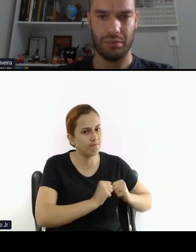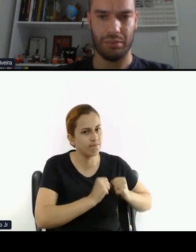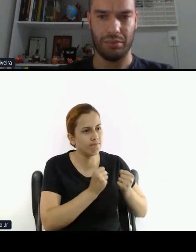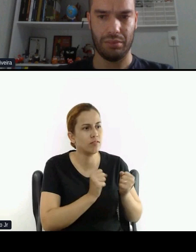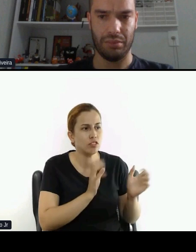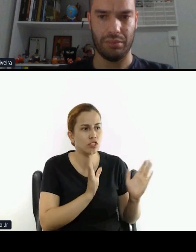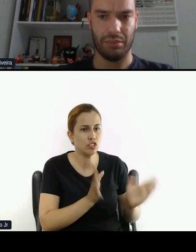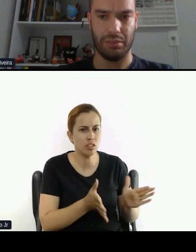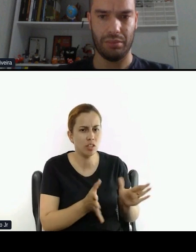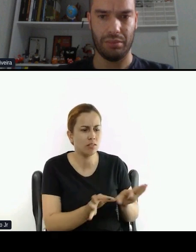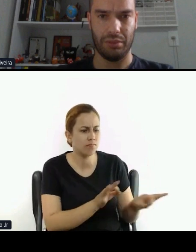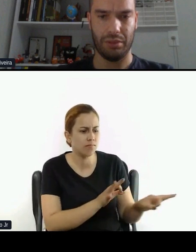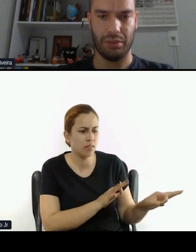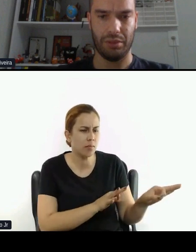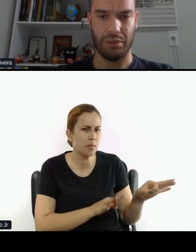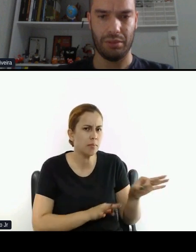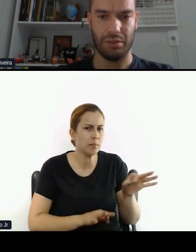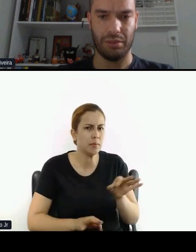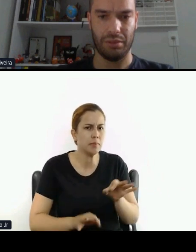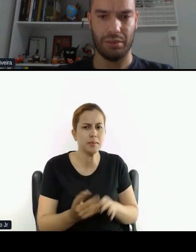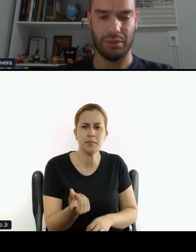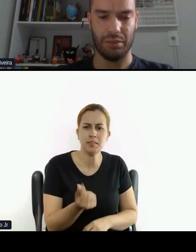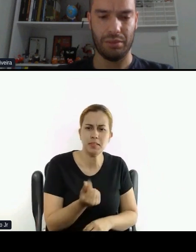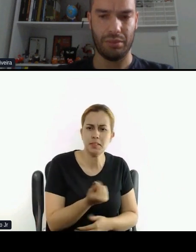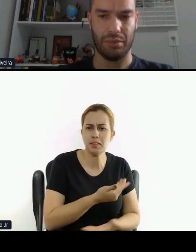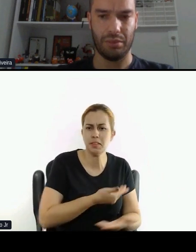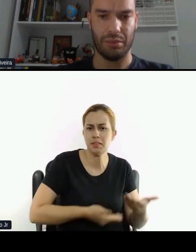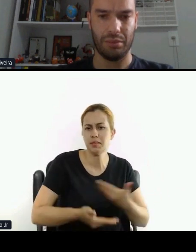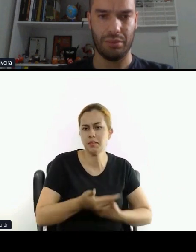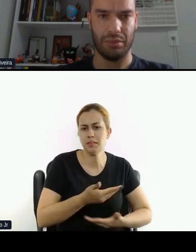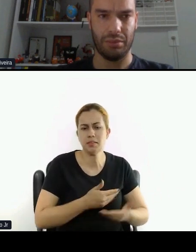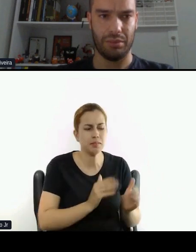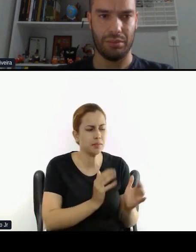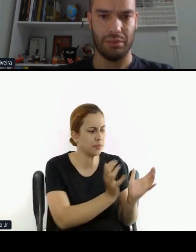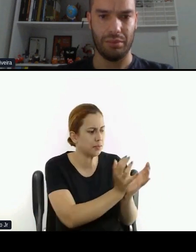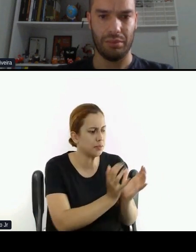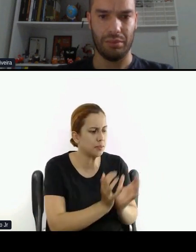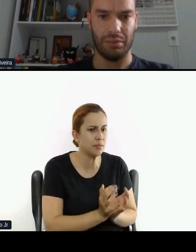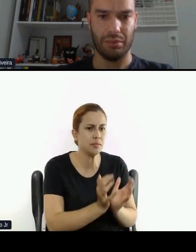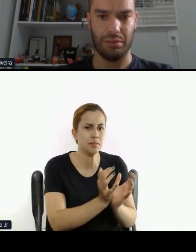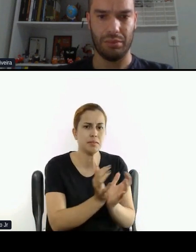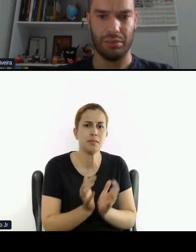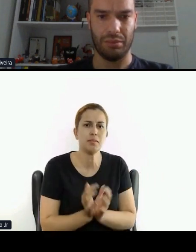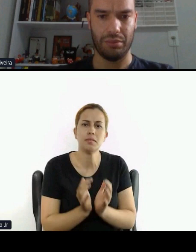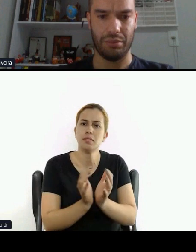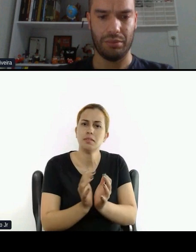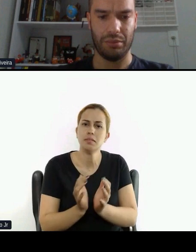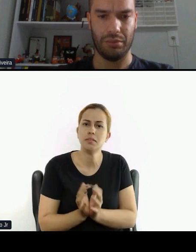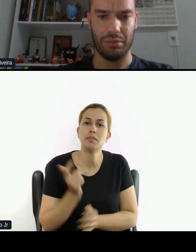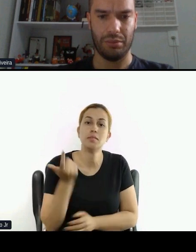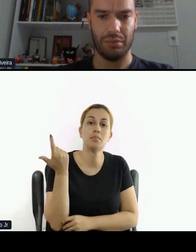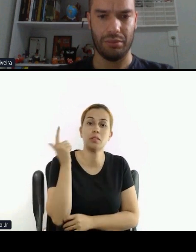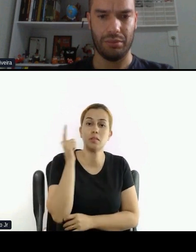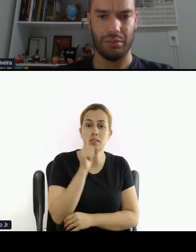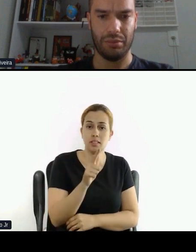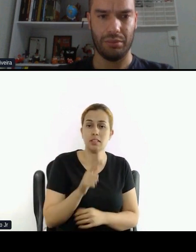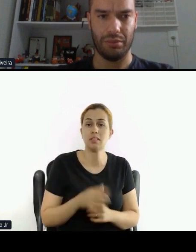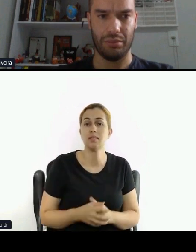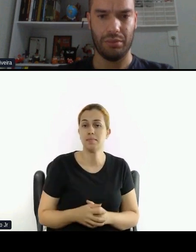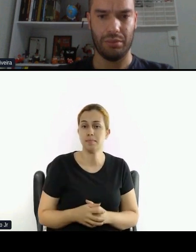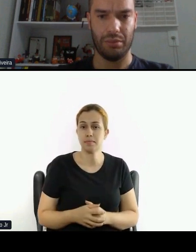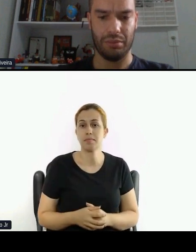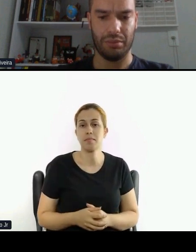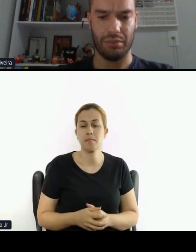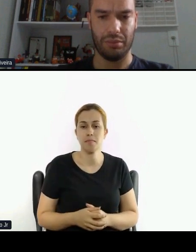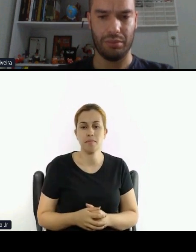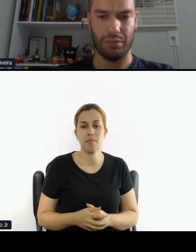recursos financeiros, né, equipes para poder fazer isso, né? E também